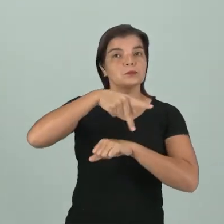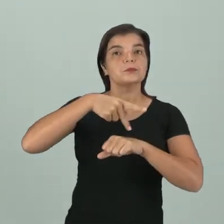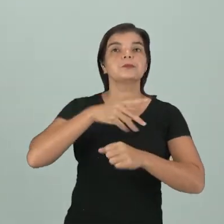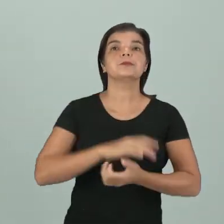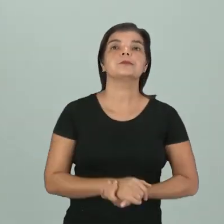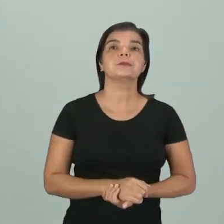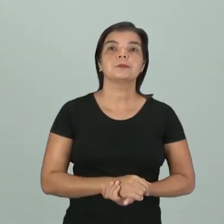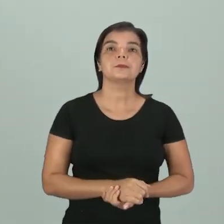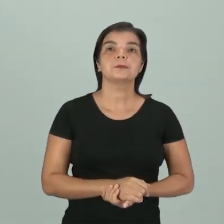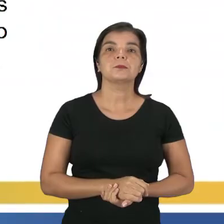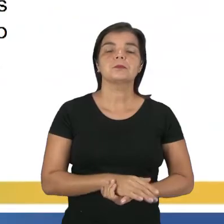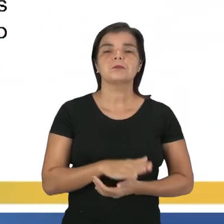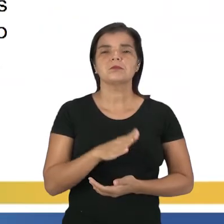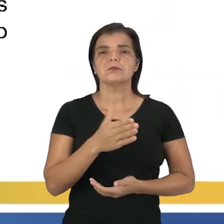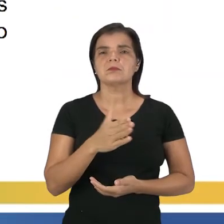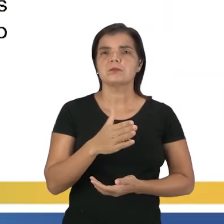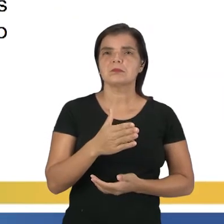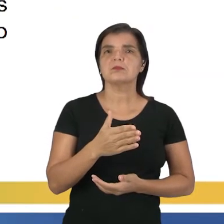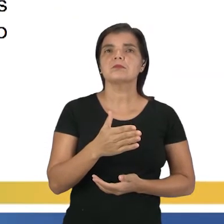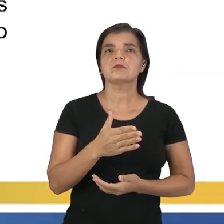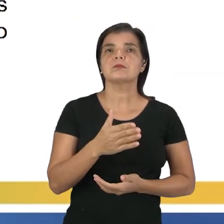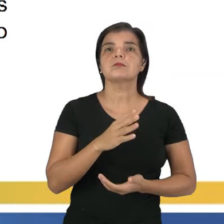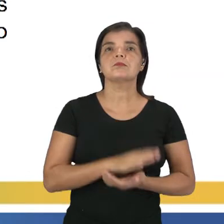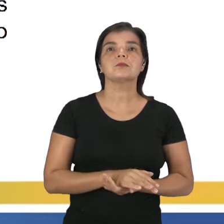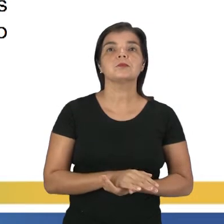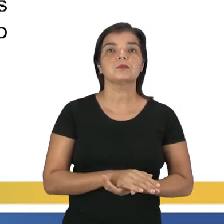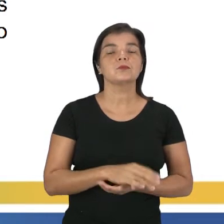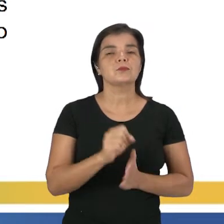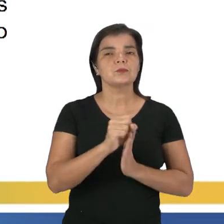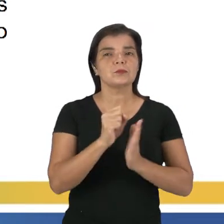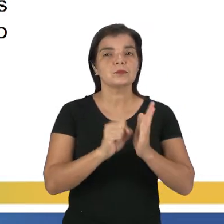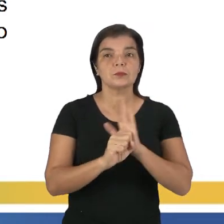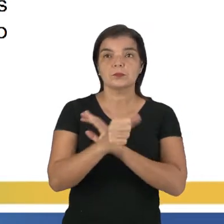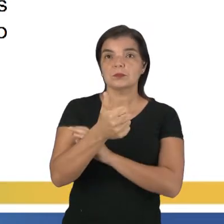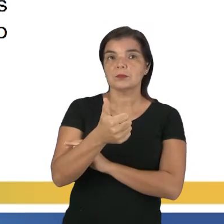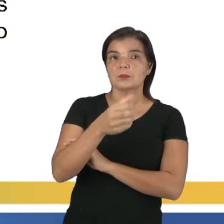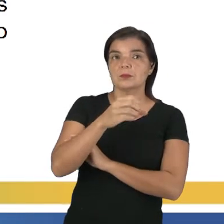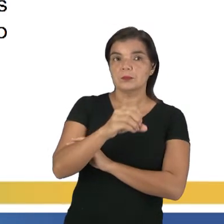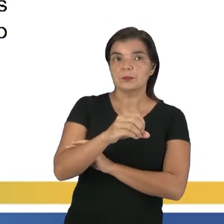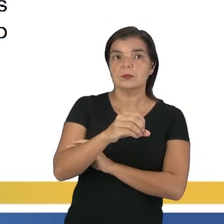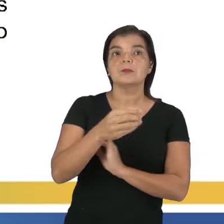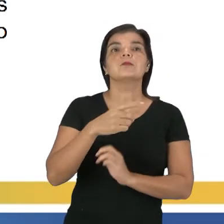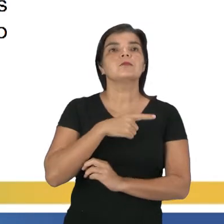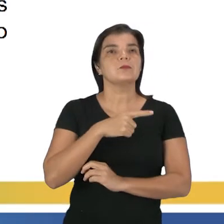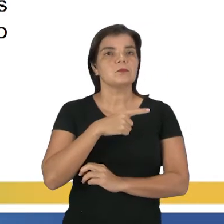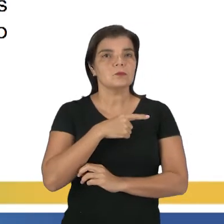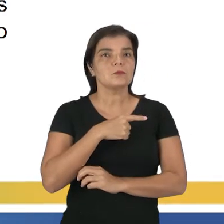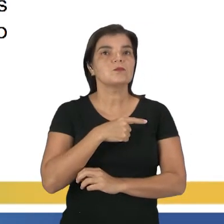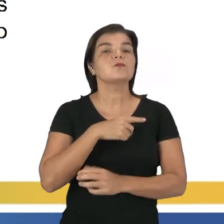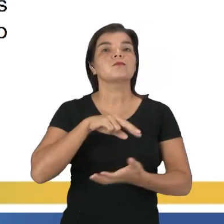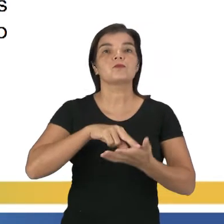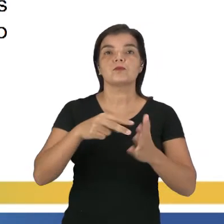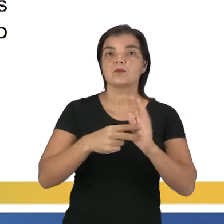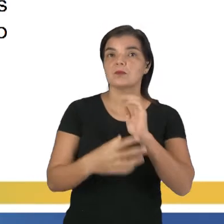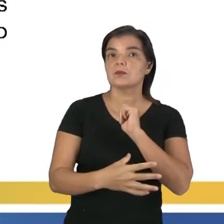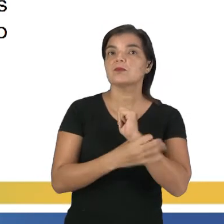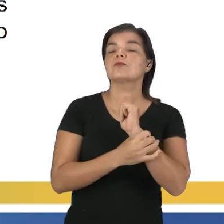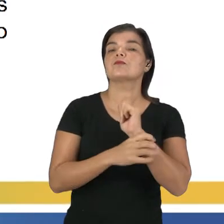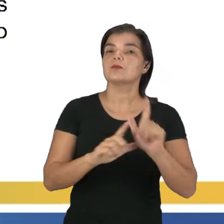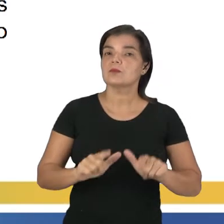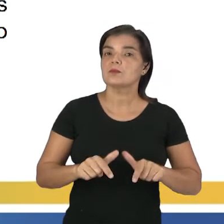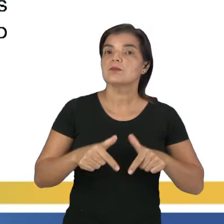país. Continuando. Ali na segunda linha. Porém, já no final do século XIX, havia movimentos no sentido